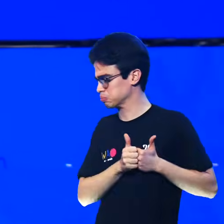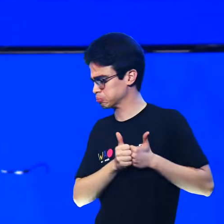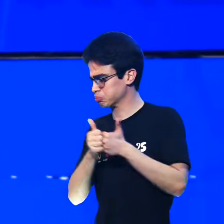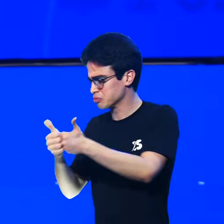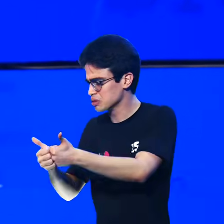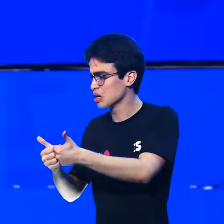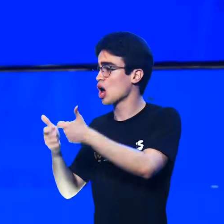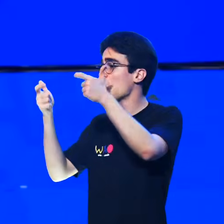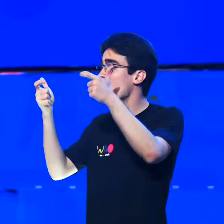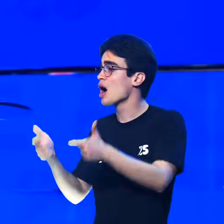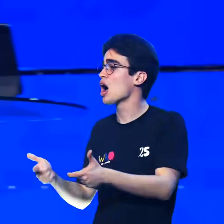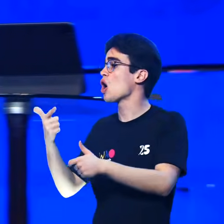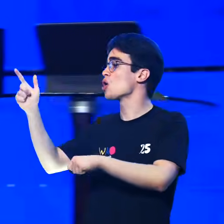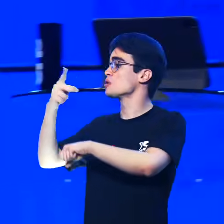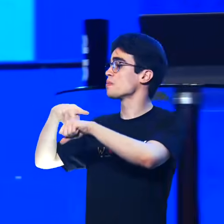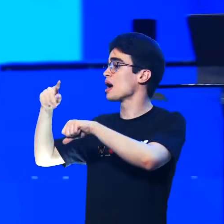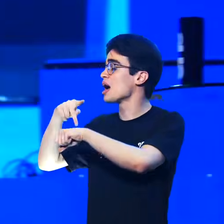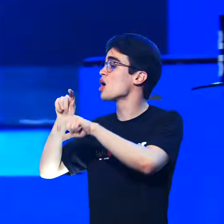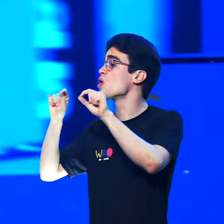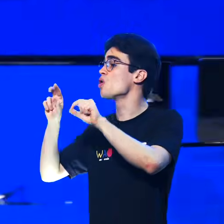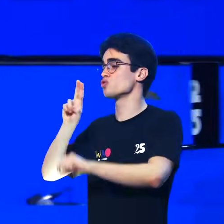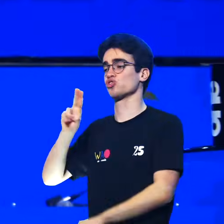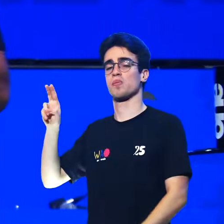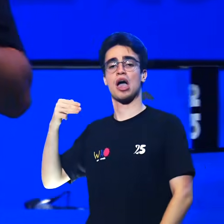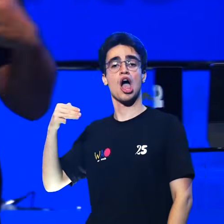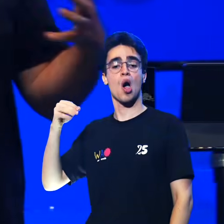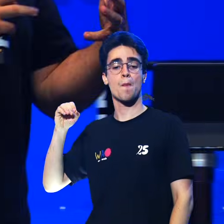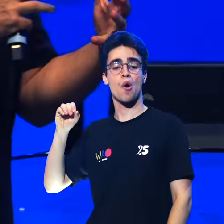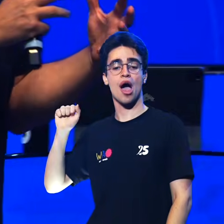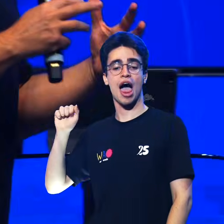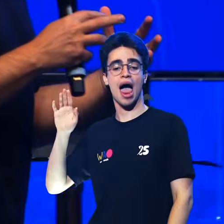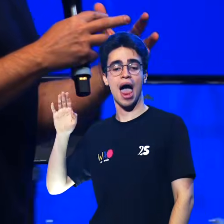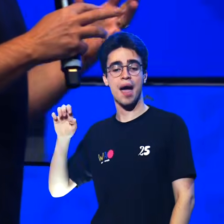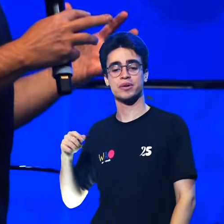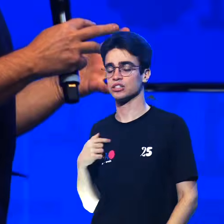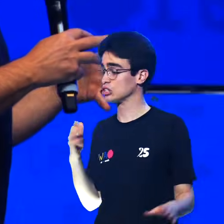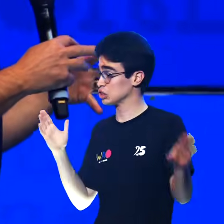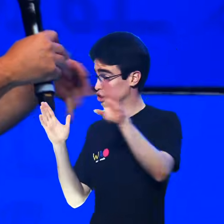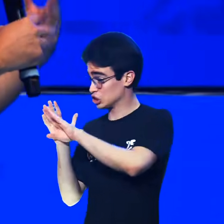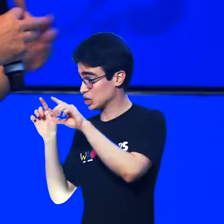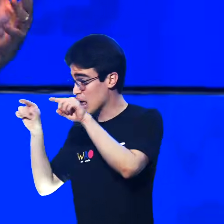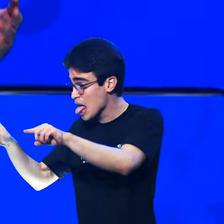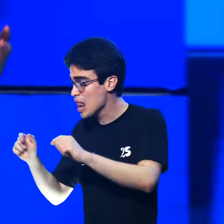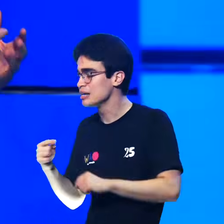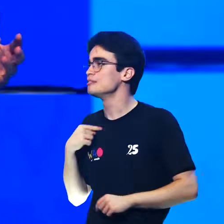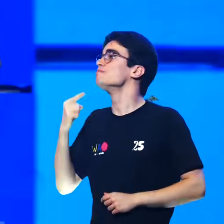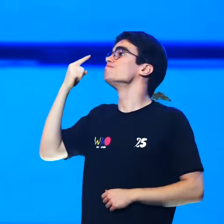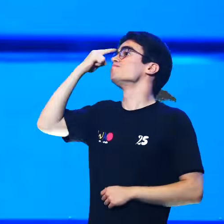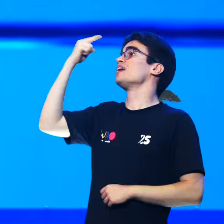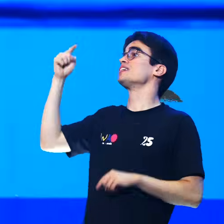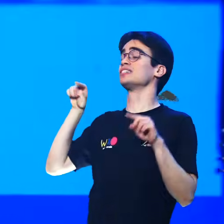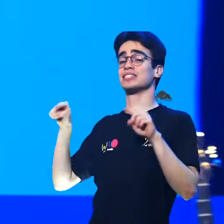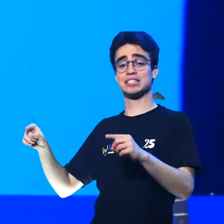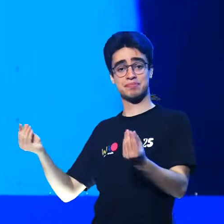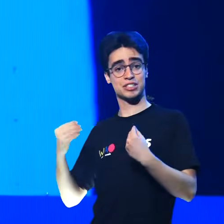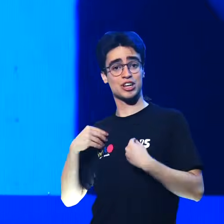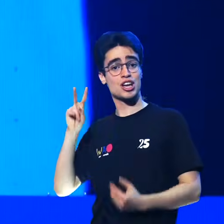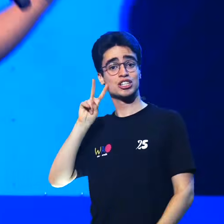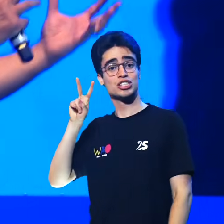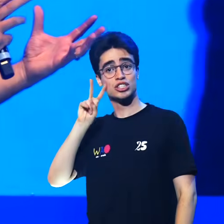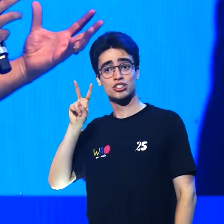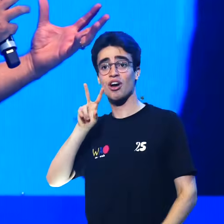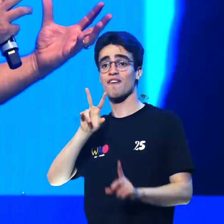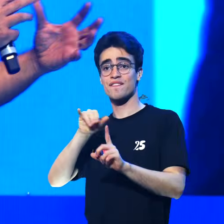uma terra estrangeira chamada Moabe. E quando eles chegam em Moabe, eles pensam: aqui a nossa história vai ter uma